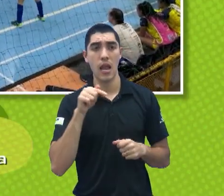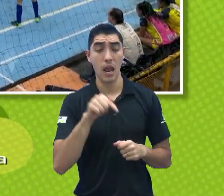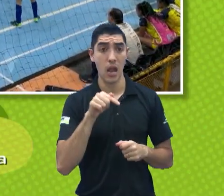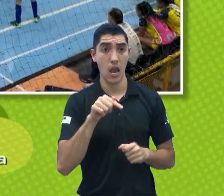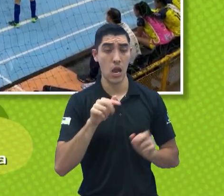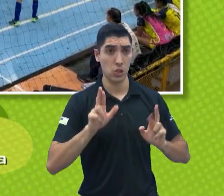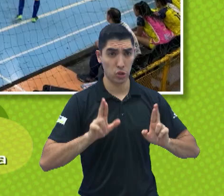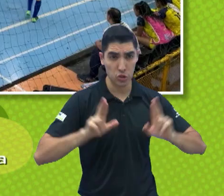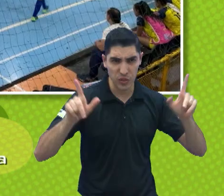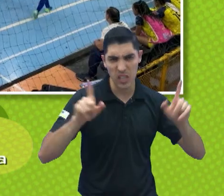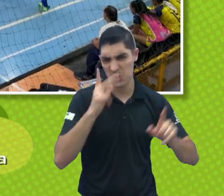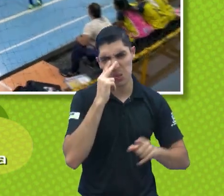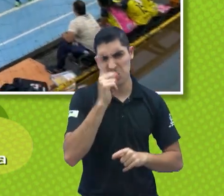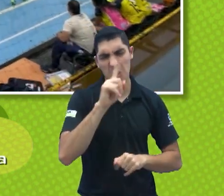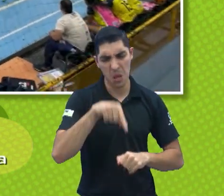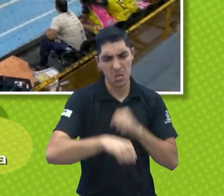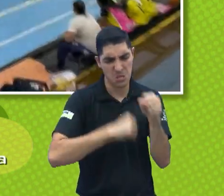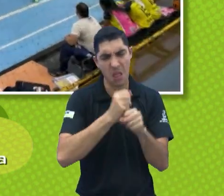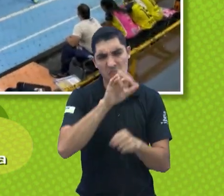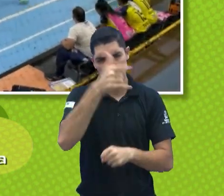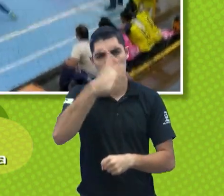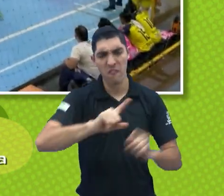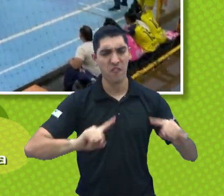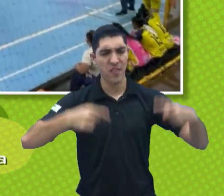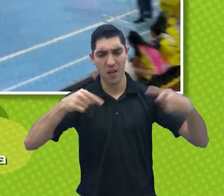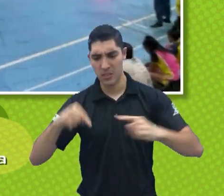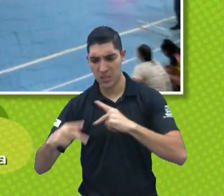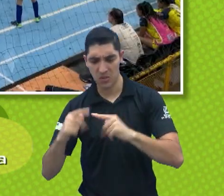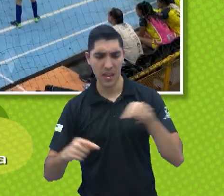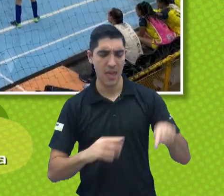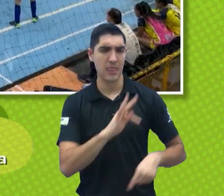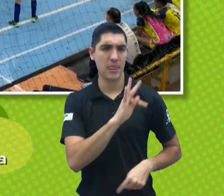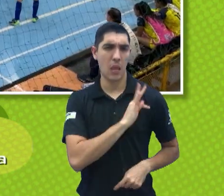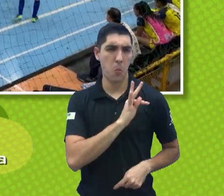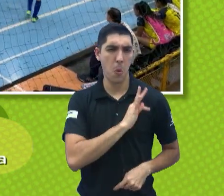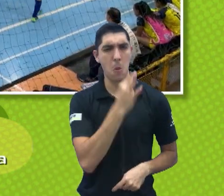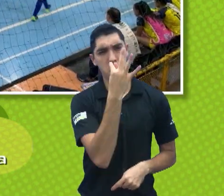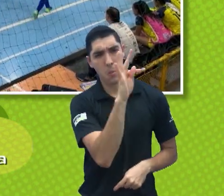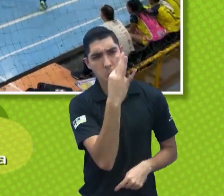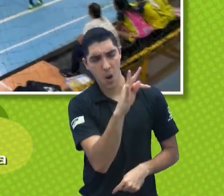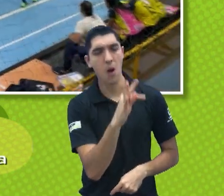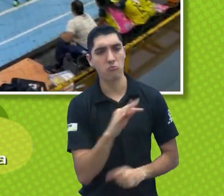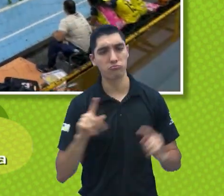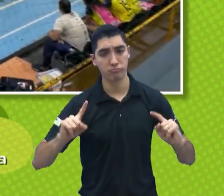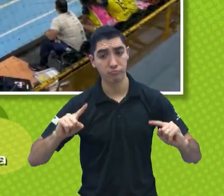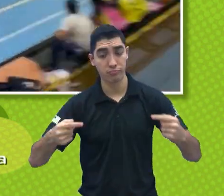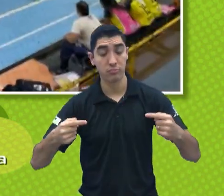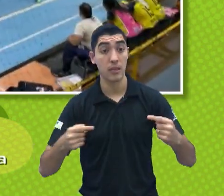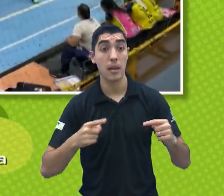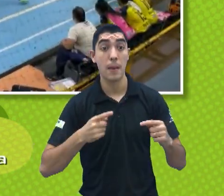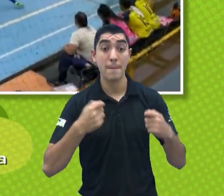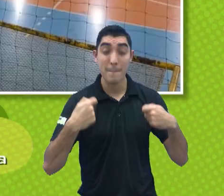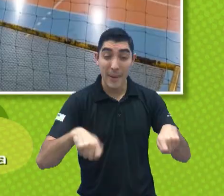diferente também, mas o time do São Carlense não tem nada a perder, né? As meninas precisam de uma vitória